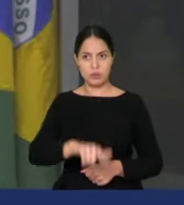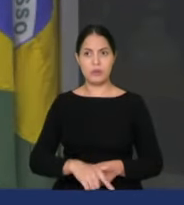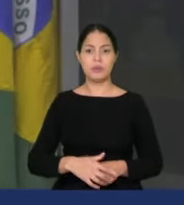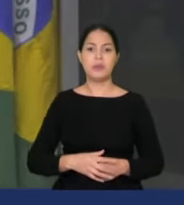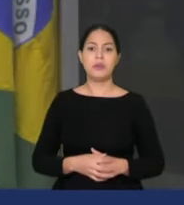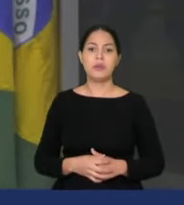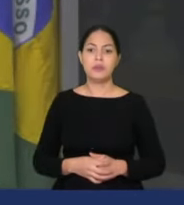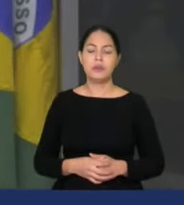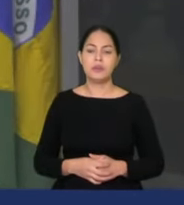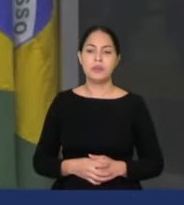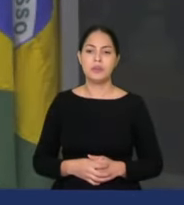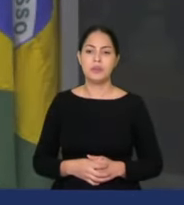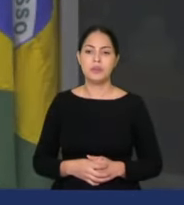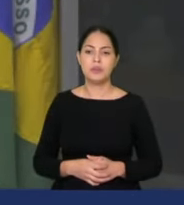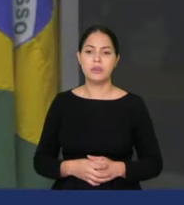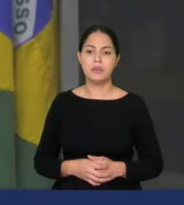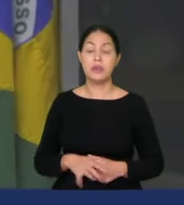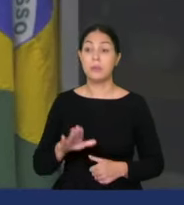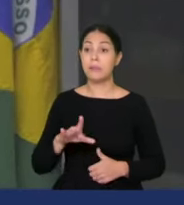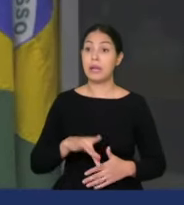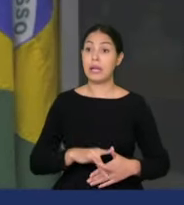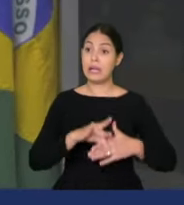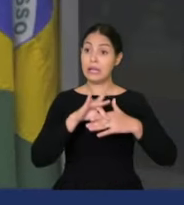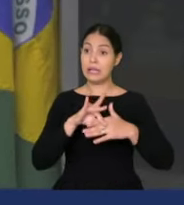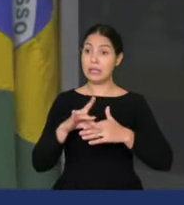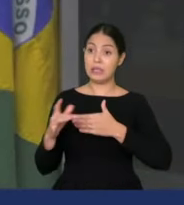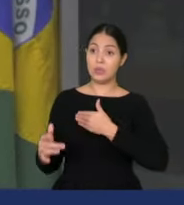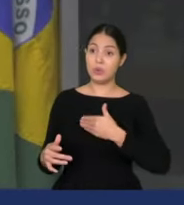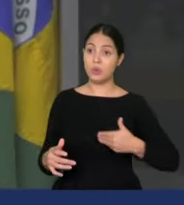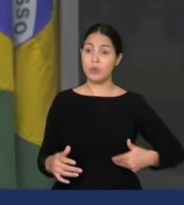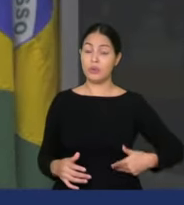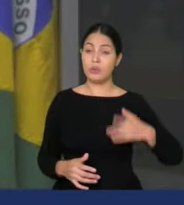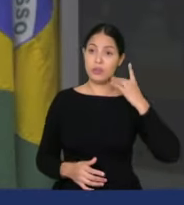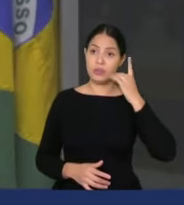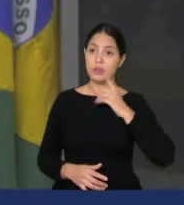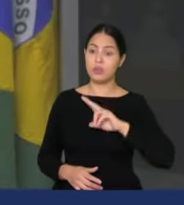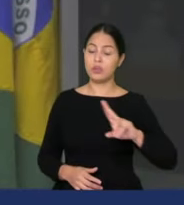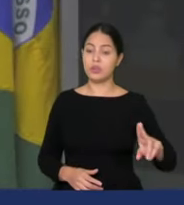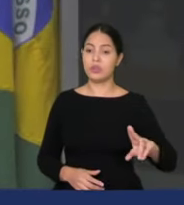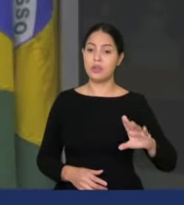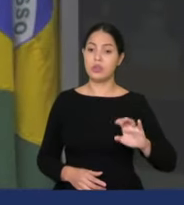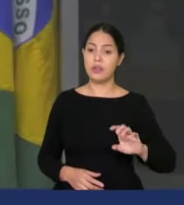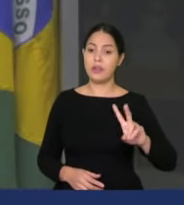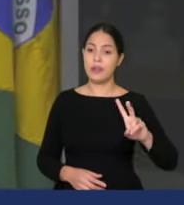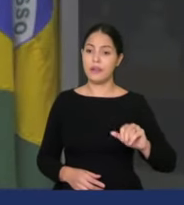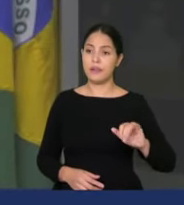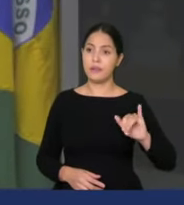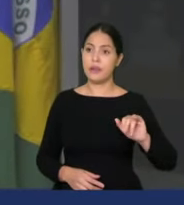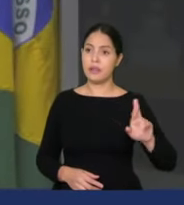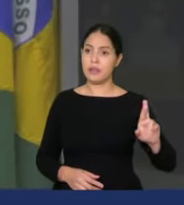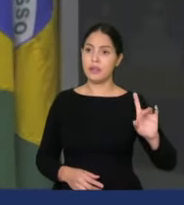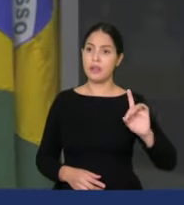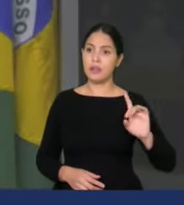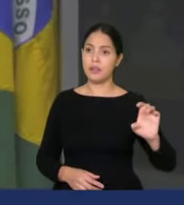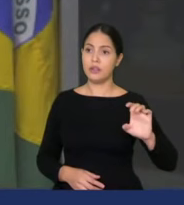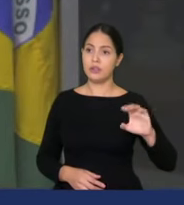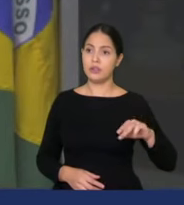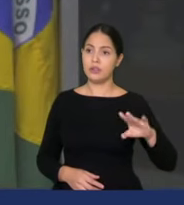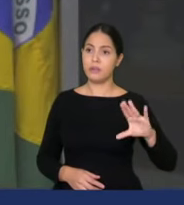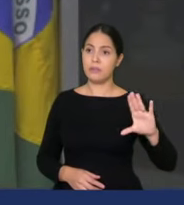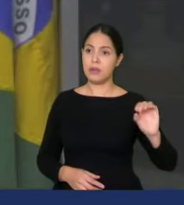pedido de um dos líderes do governo, nosso amigo deputado Evair de Mello, fizemos um acordo para